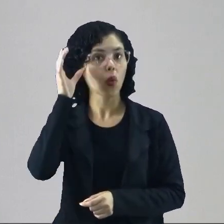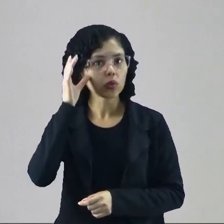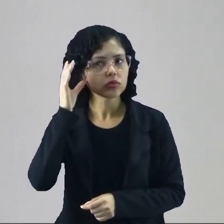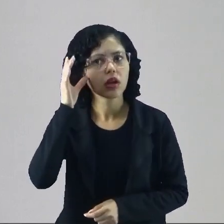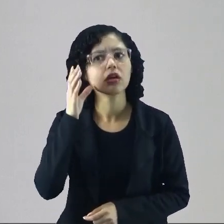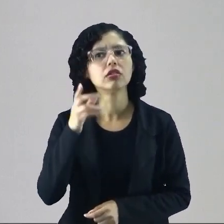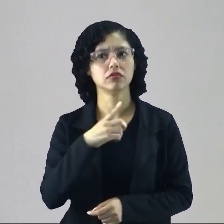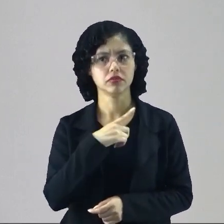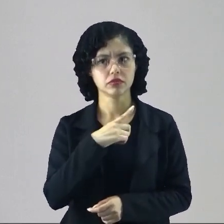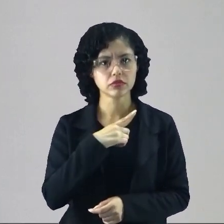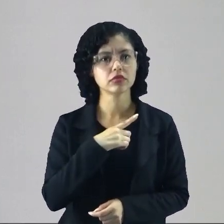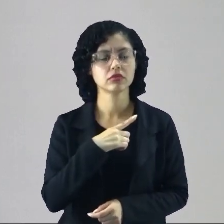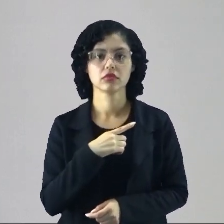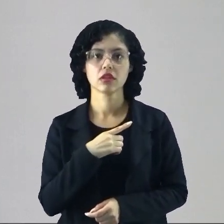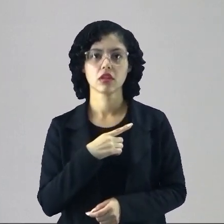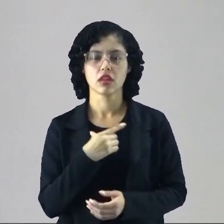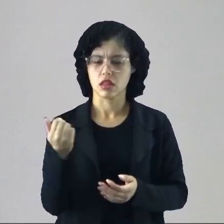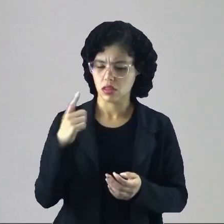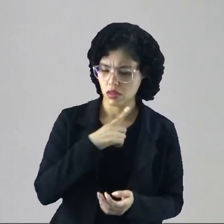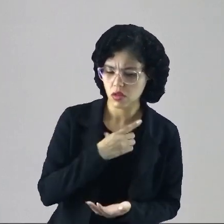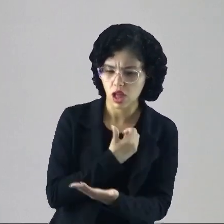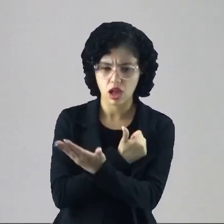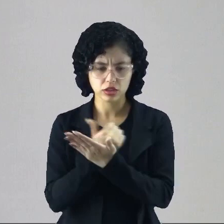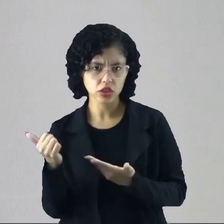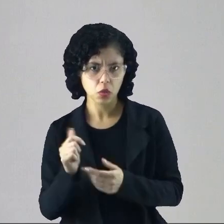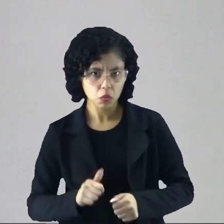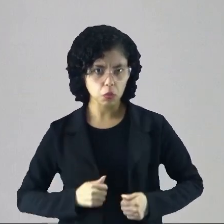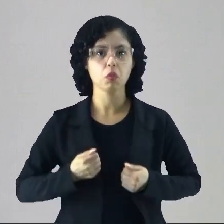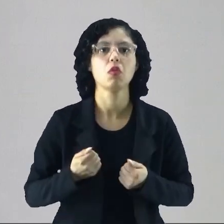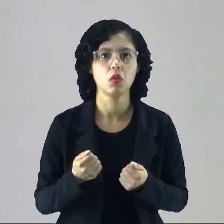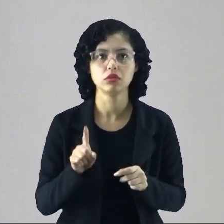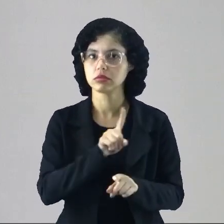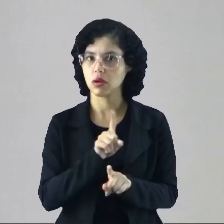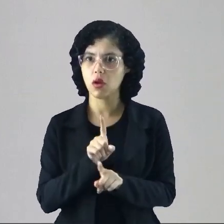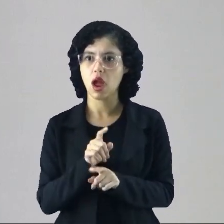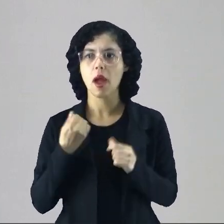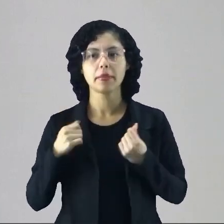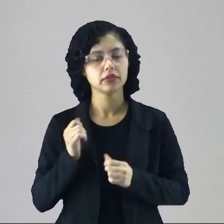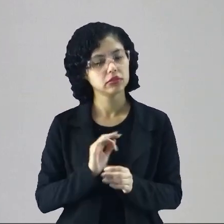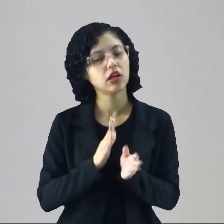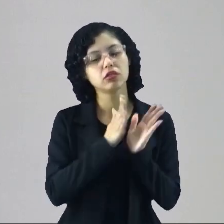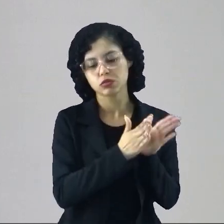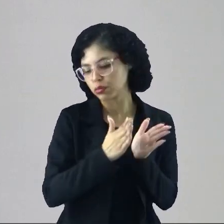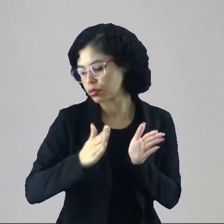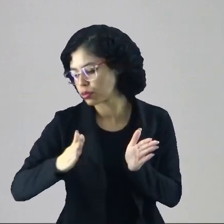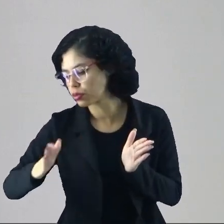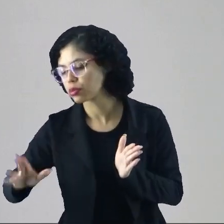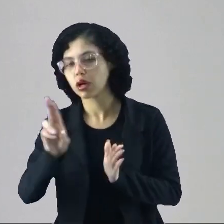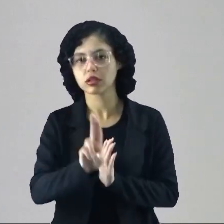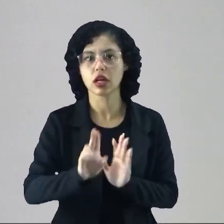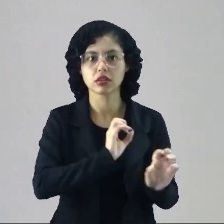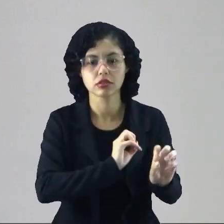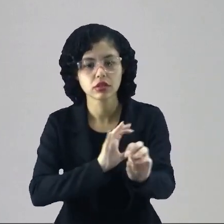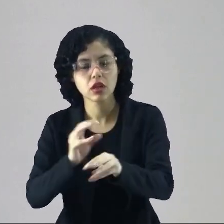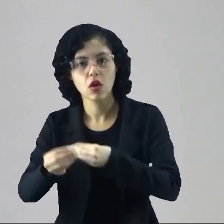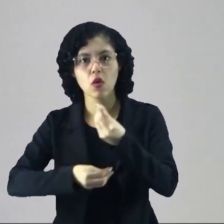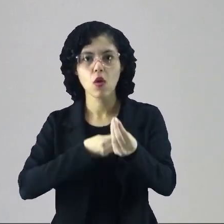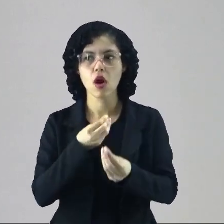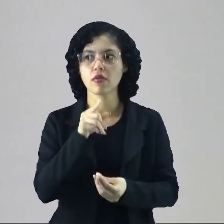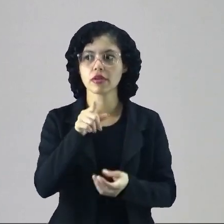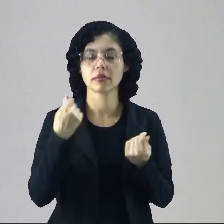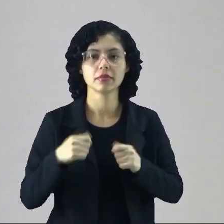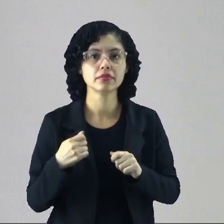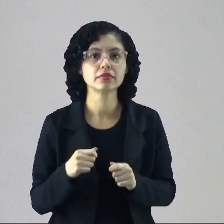consciente né não não haja ali por impulso Então você ele vai te instruindo te ensinando como você deve